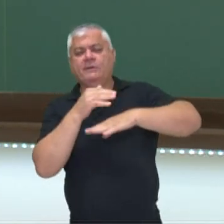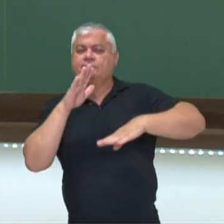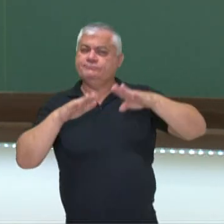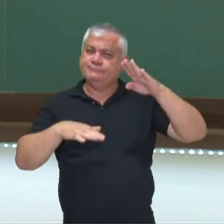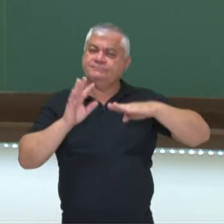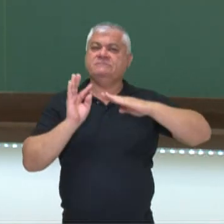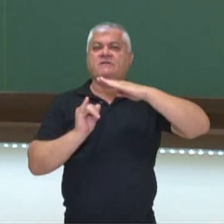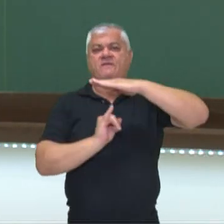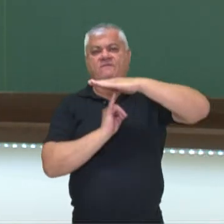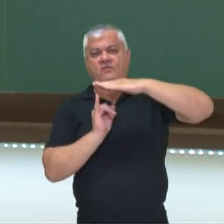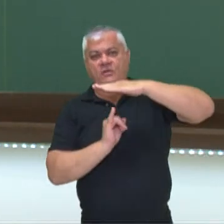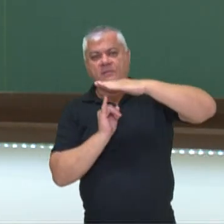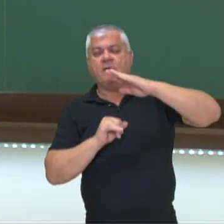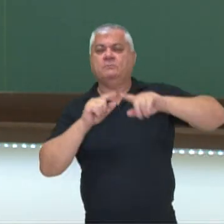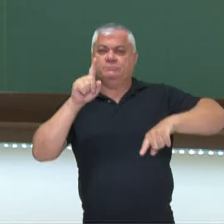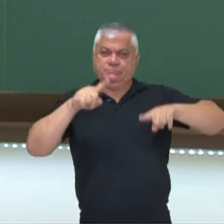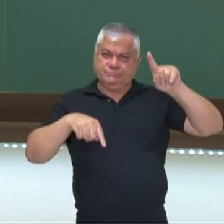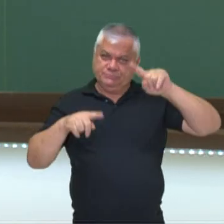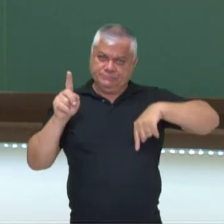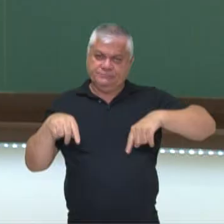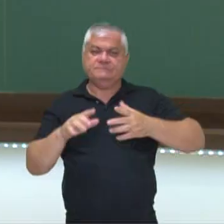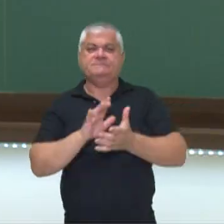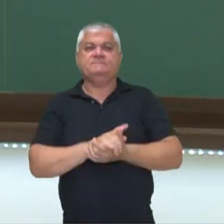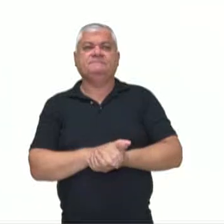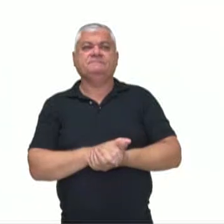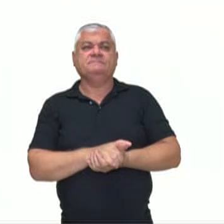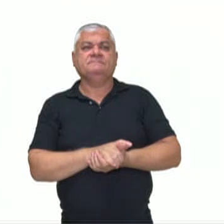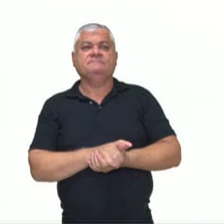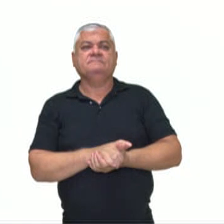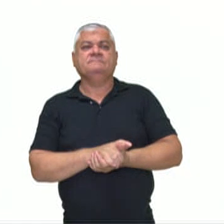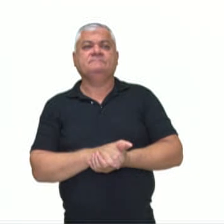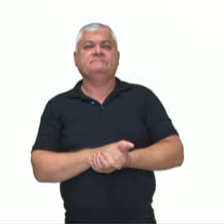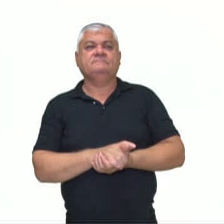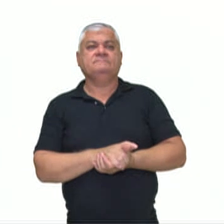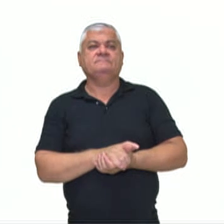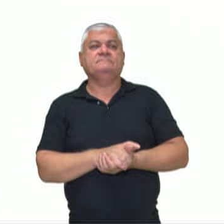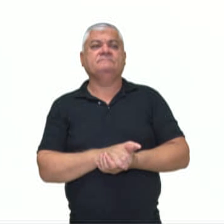chegar a menos informal. Então, el jefe le pide